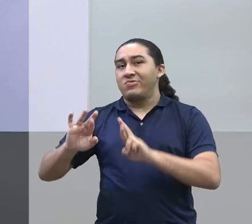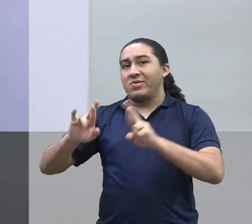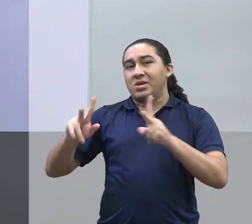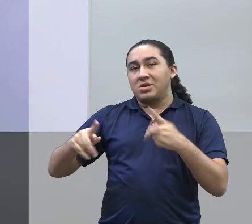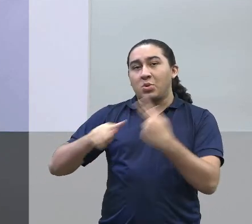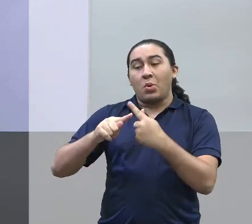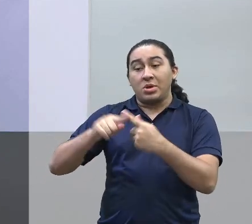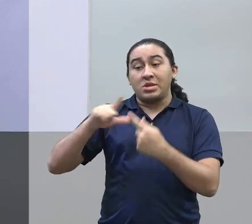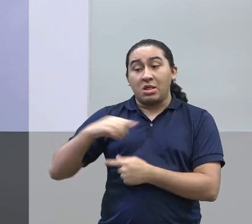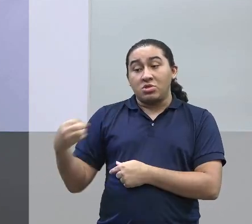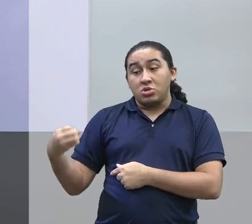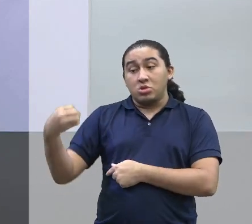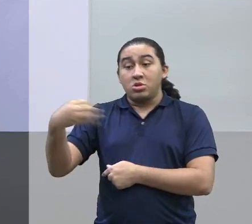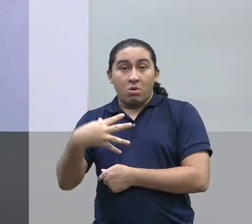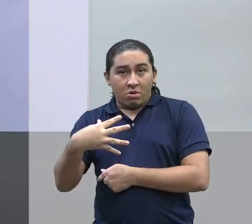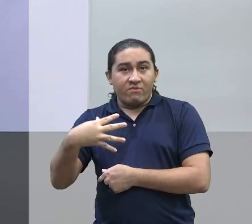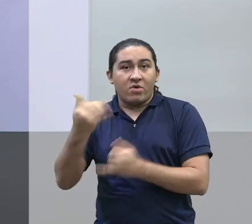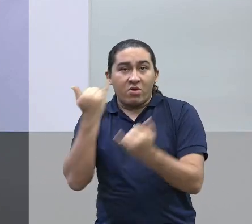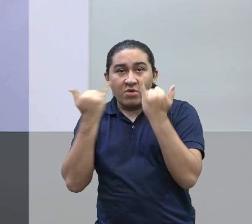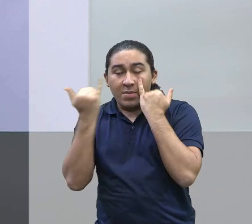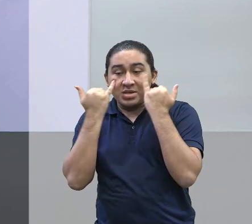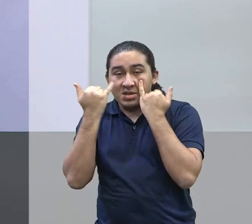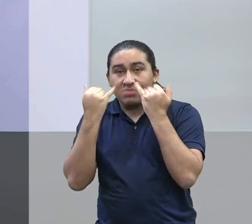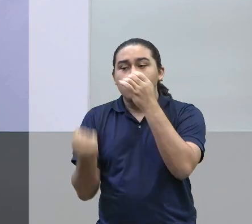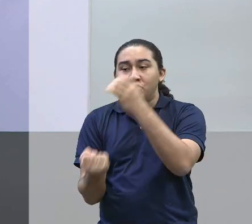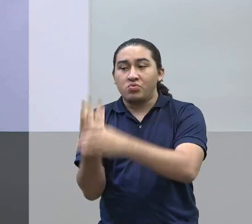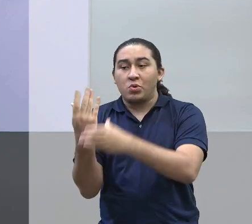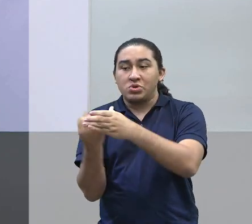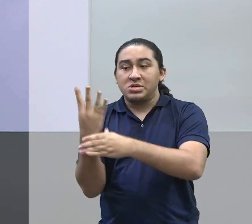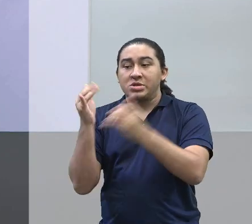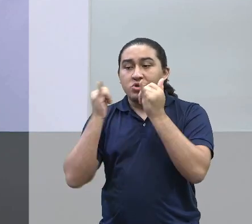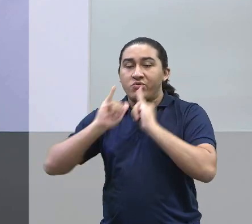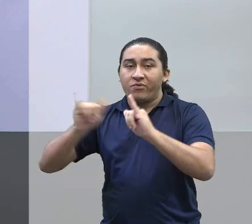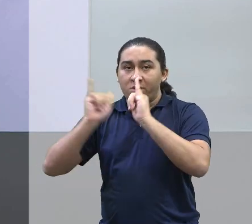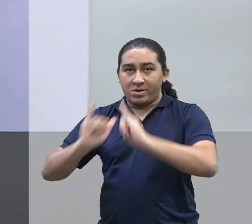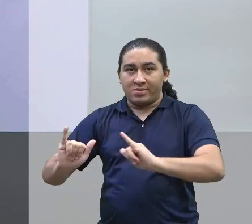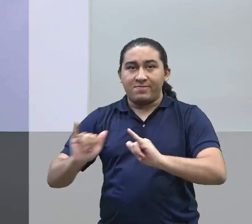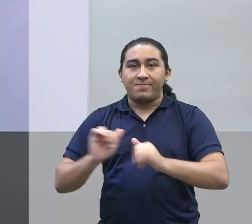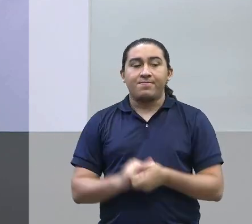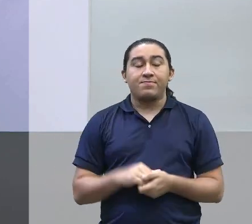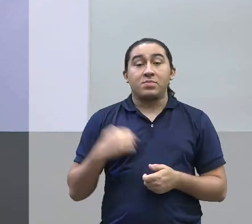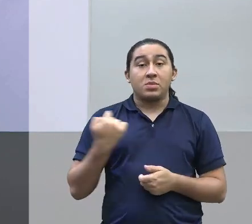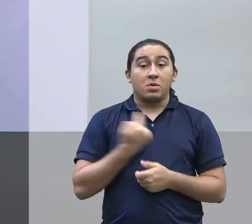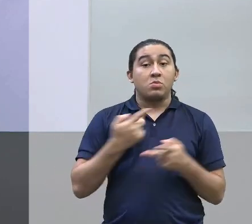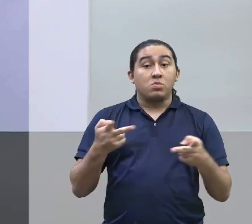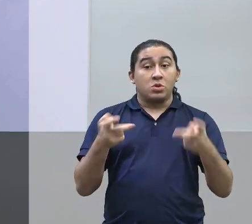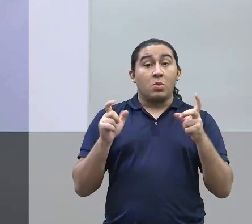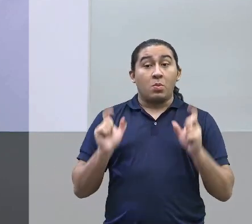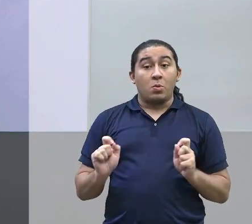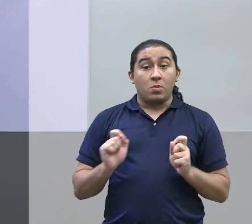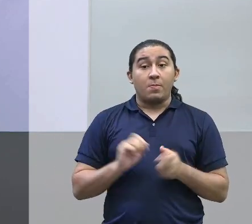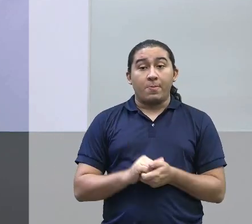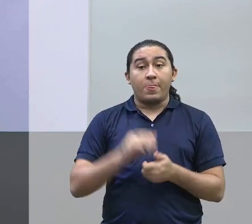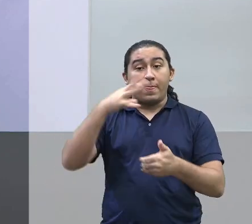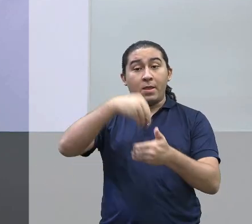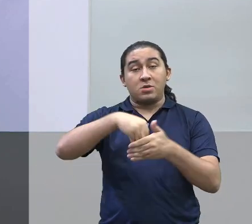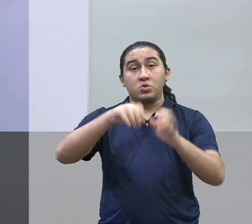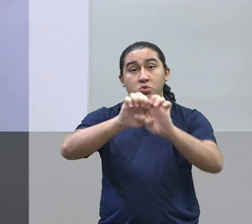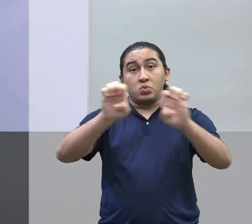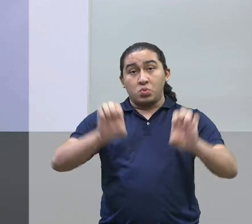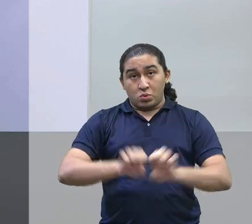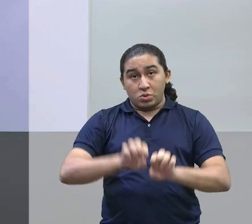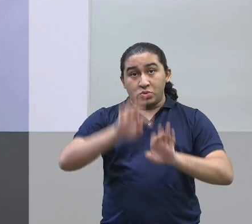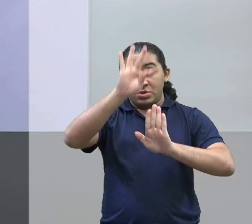a serem produzidas e divulgadas, né? Então nós vimos que dentro da estrutura do